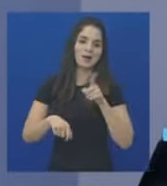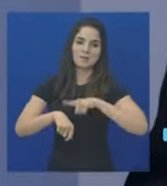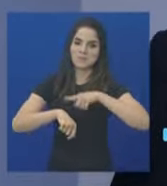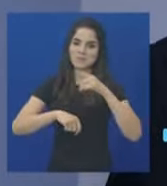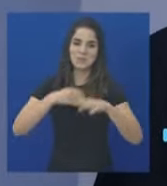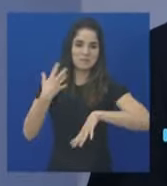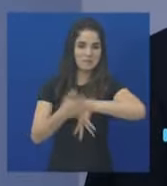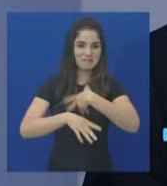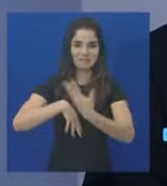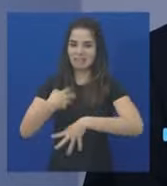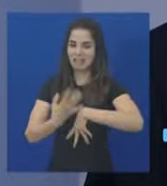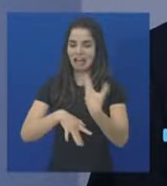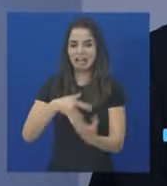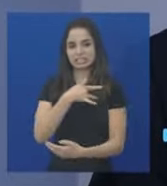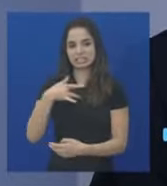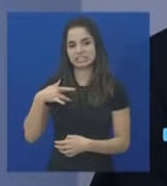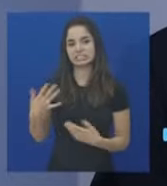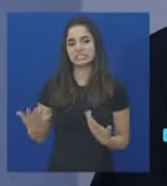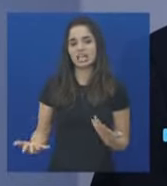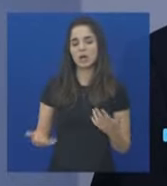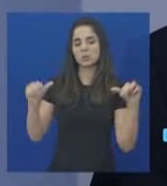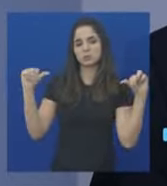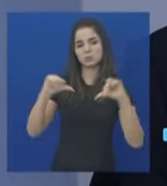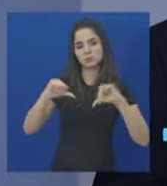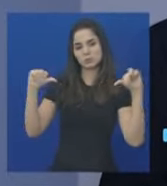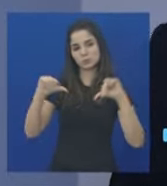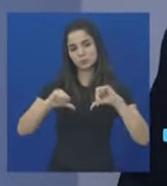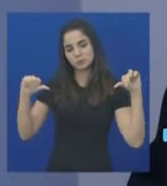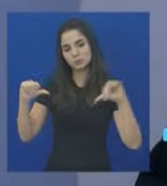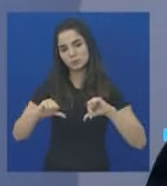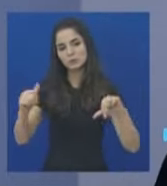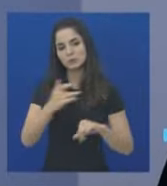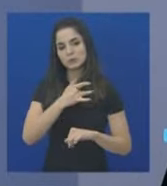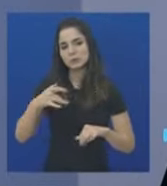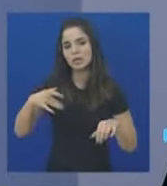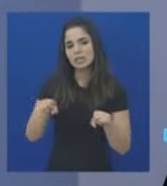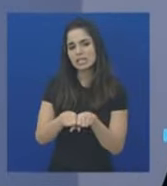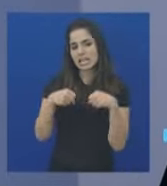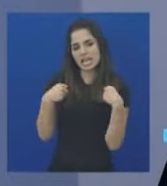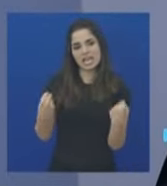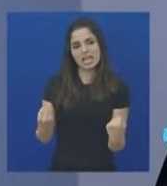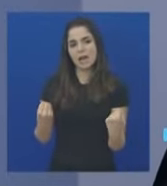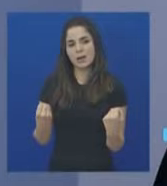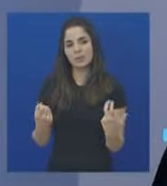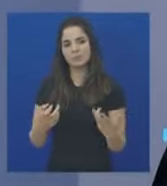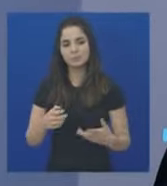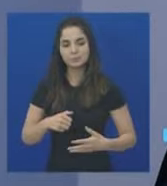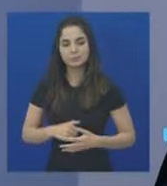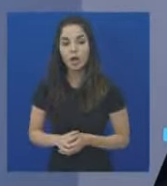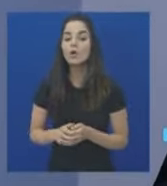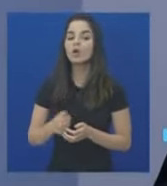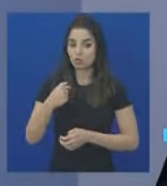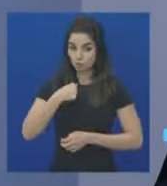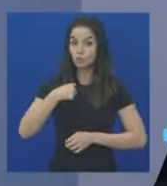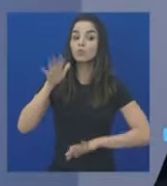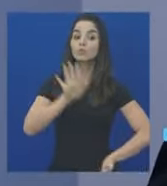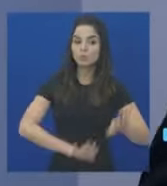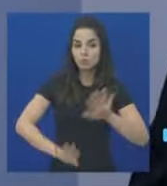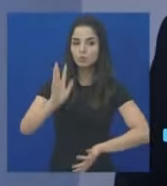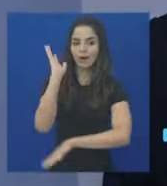estamos vivendo na saúde hoje, com a falência do sistema público, a quebradeira do sistema privado. Vamos cuidar do meio